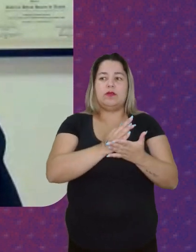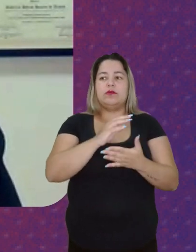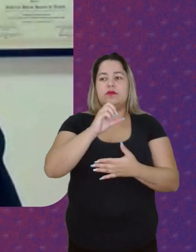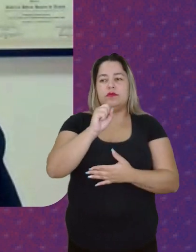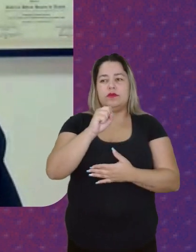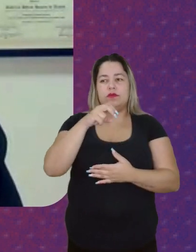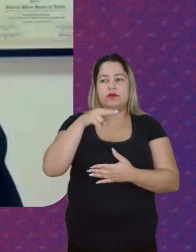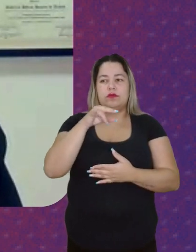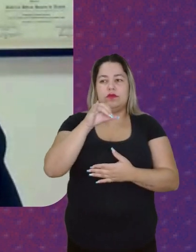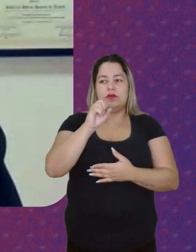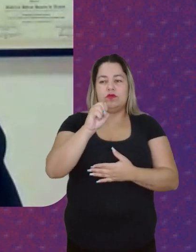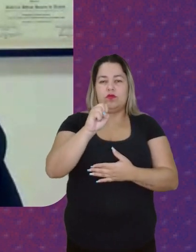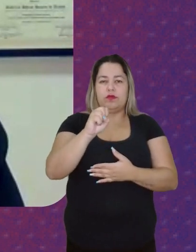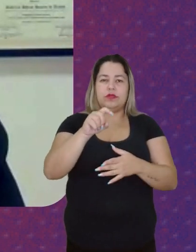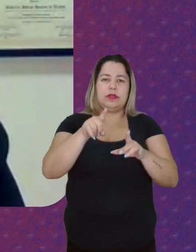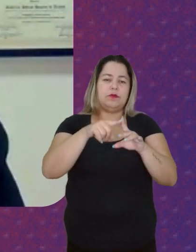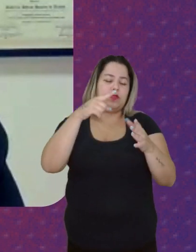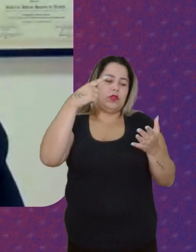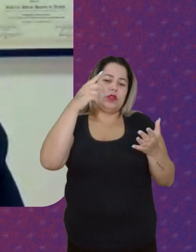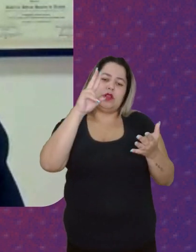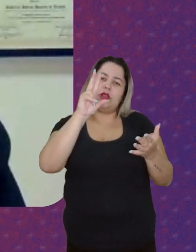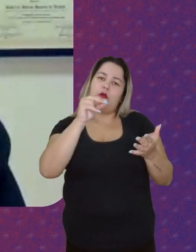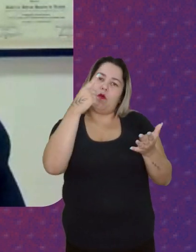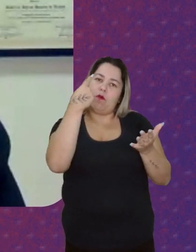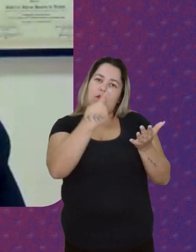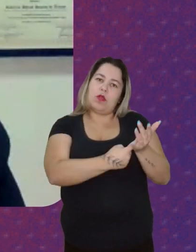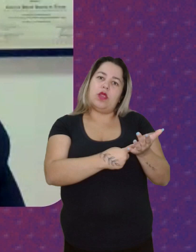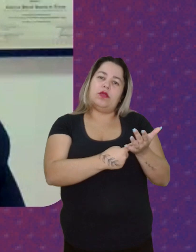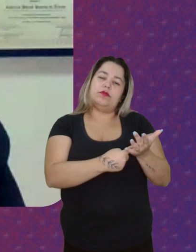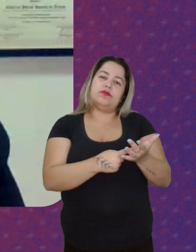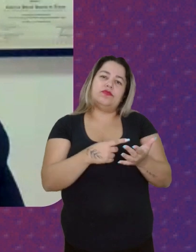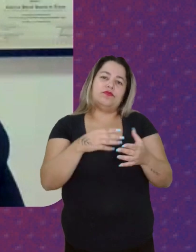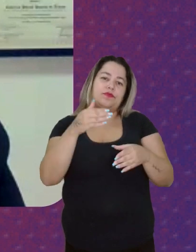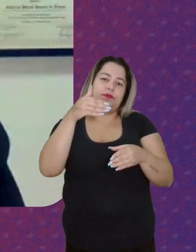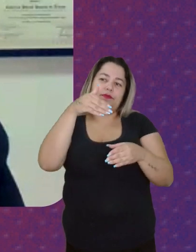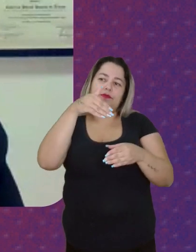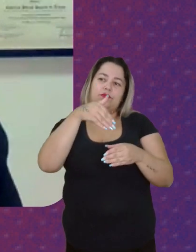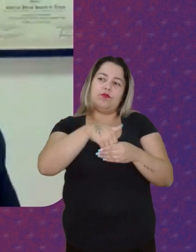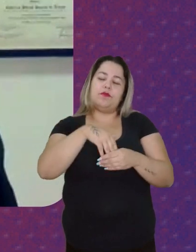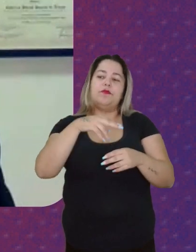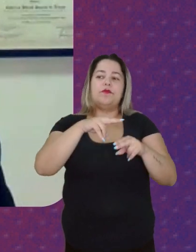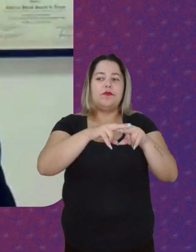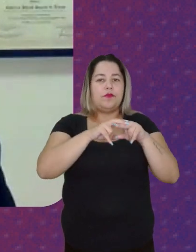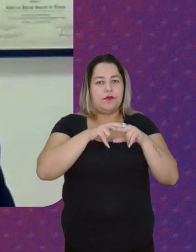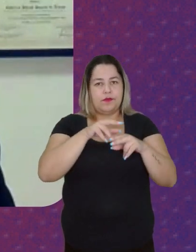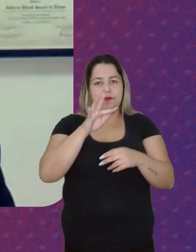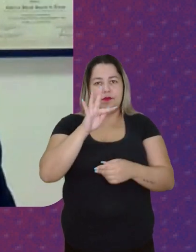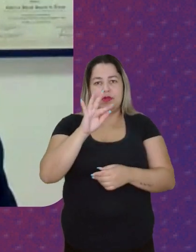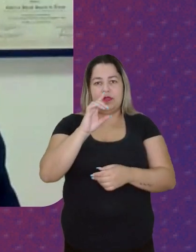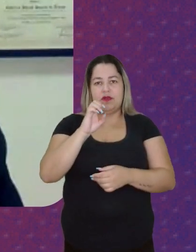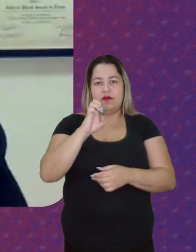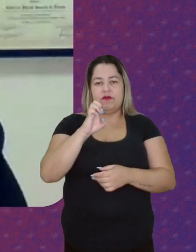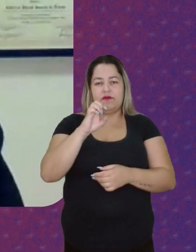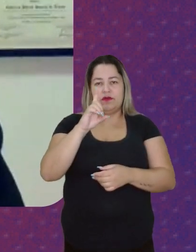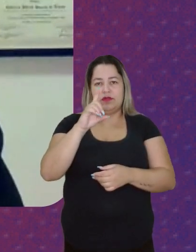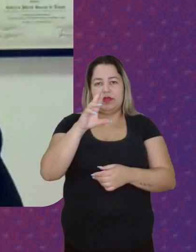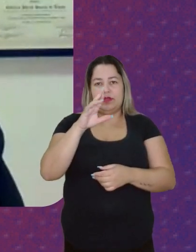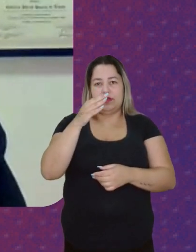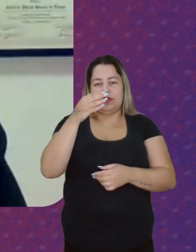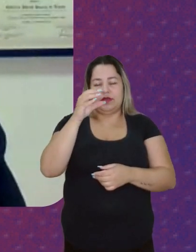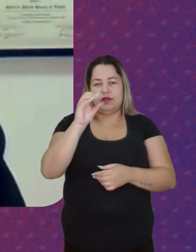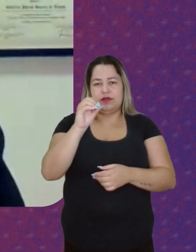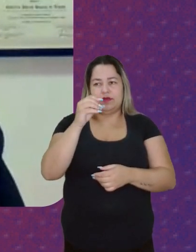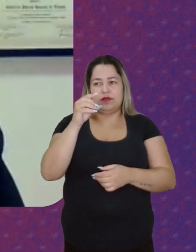a parlamentares que não cumprirem a orientação de votação, que vai ser dada pela federação, né. Então,